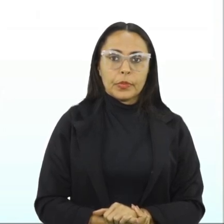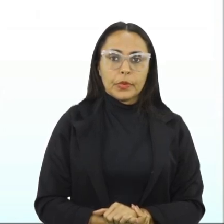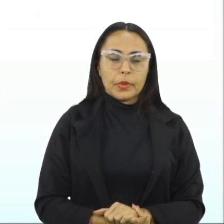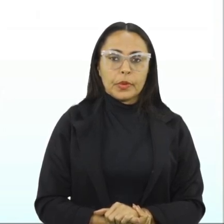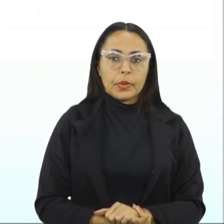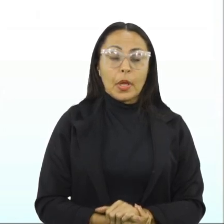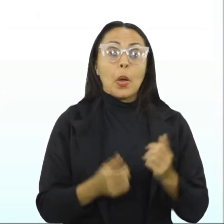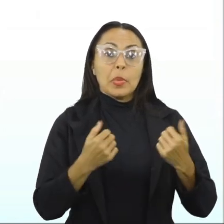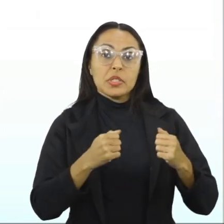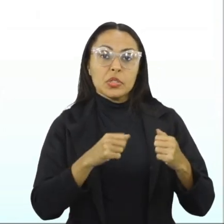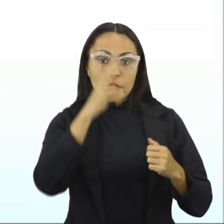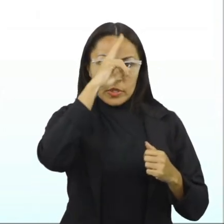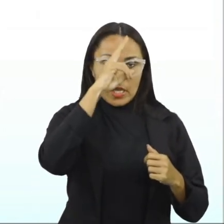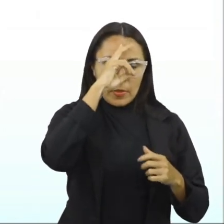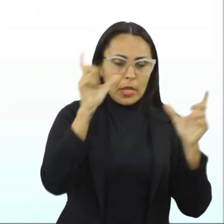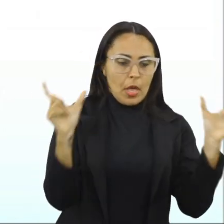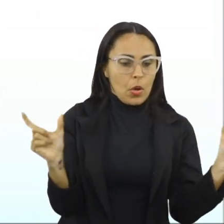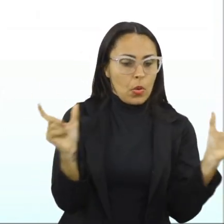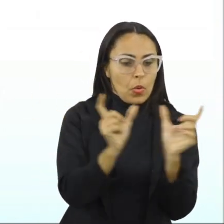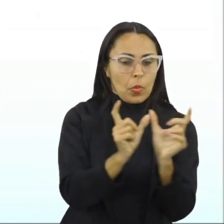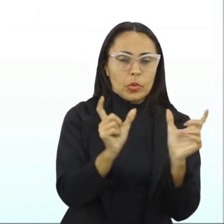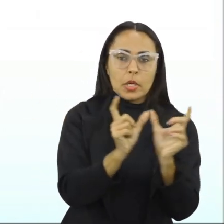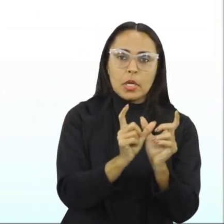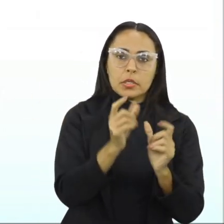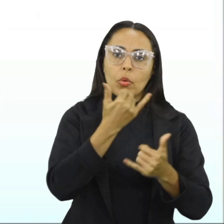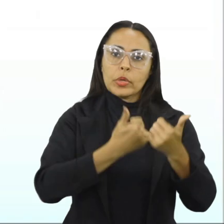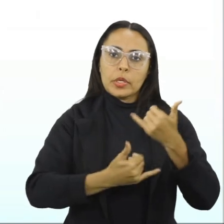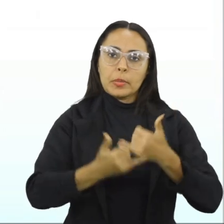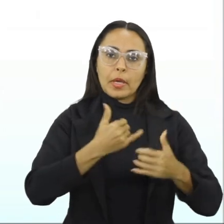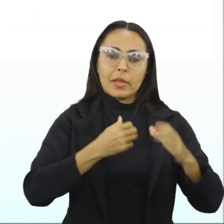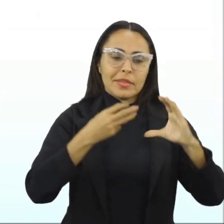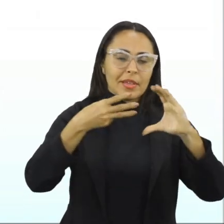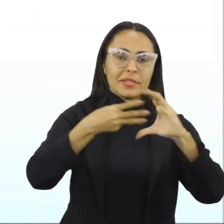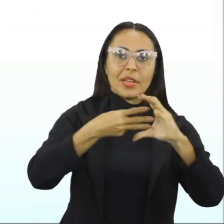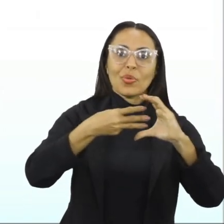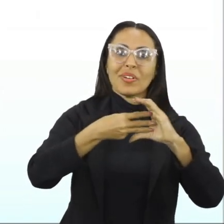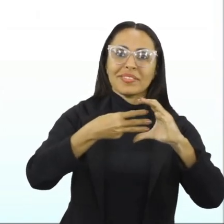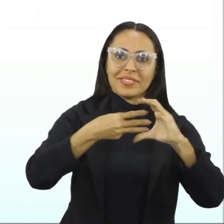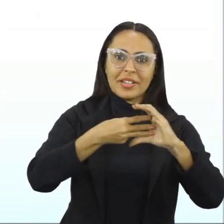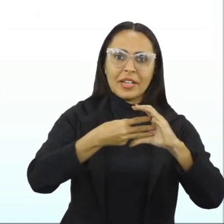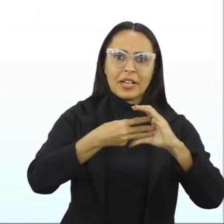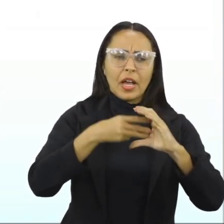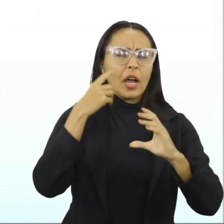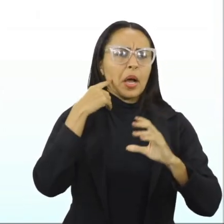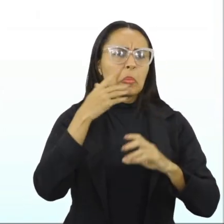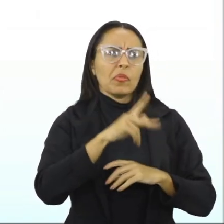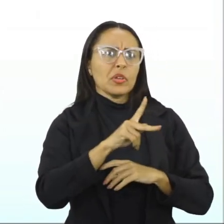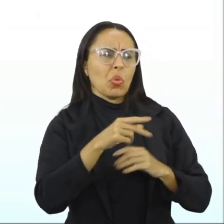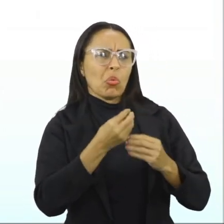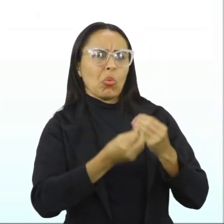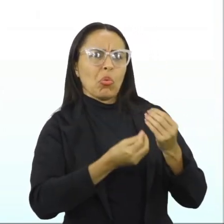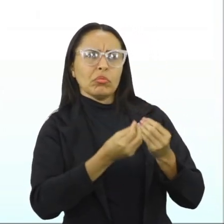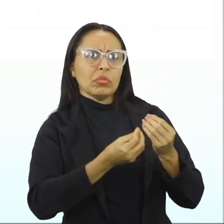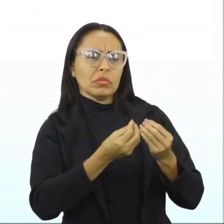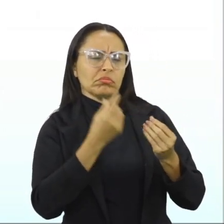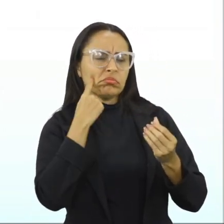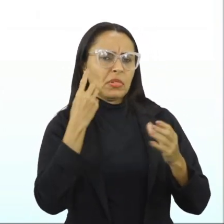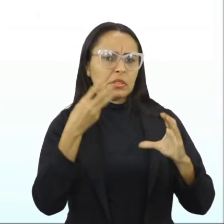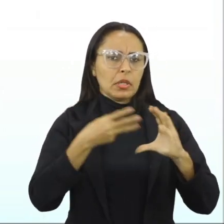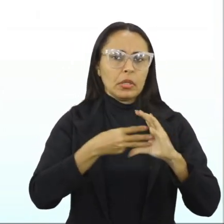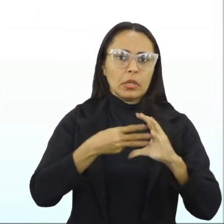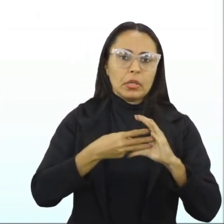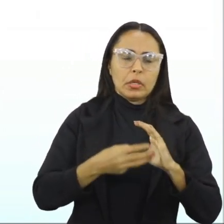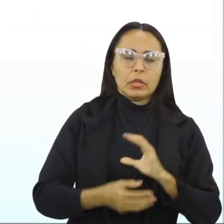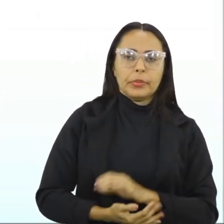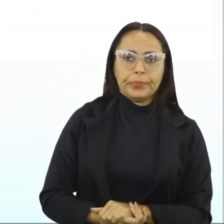Eu preciso que vocês lembrem da composição química das células. Aí você pode dizer assim, ah, Tubarão, mas como assim a composição química das células?